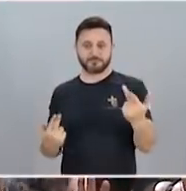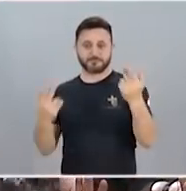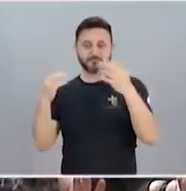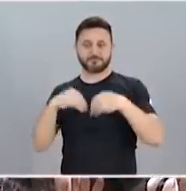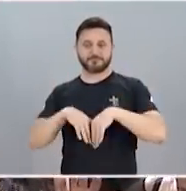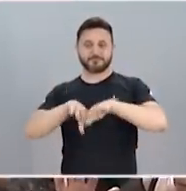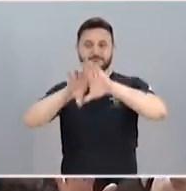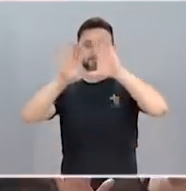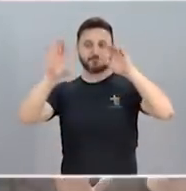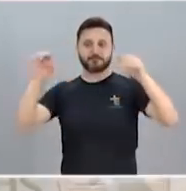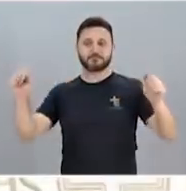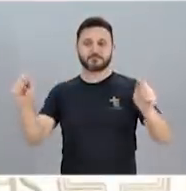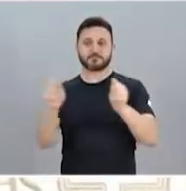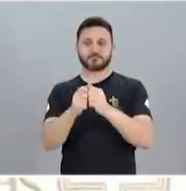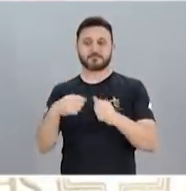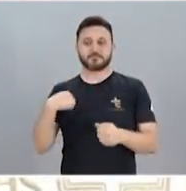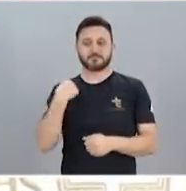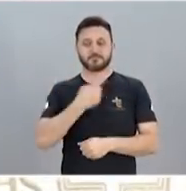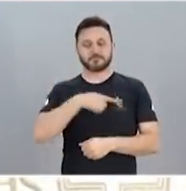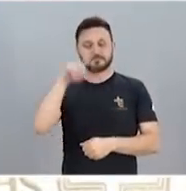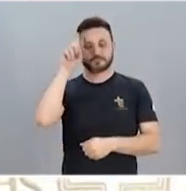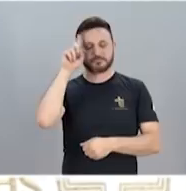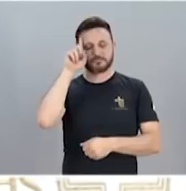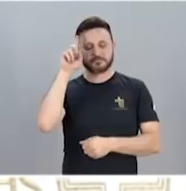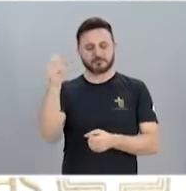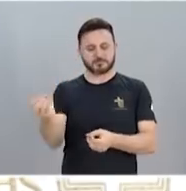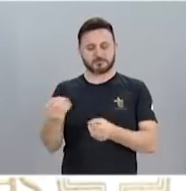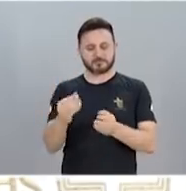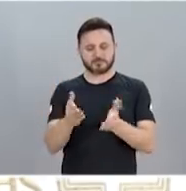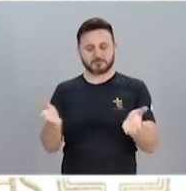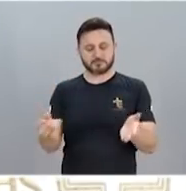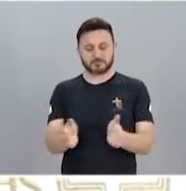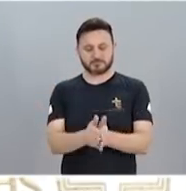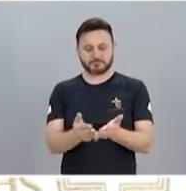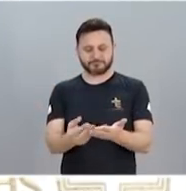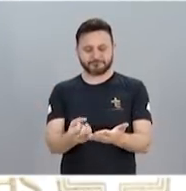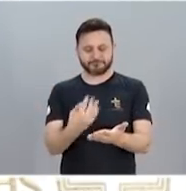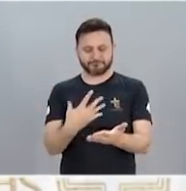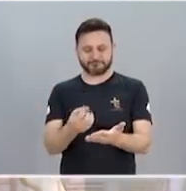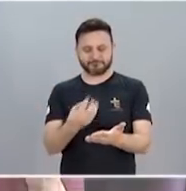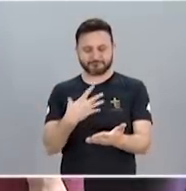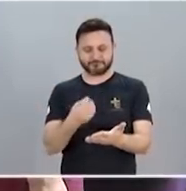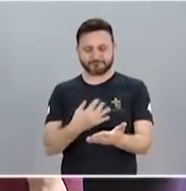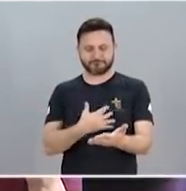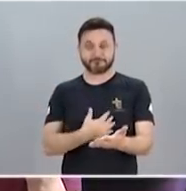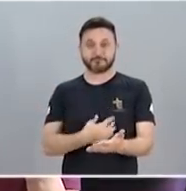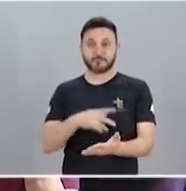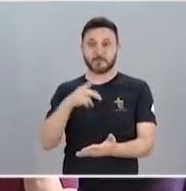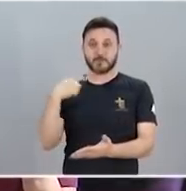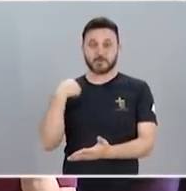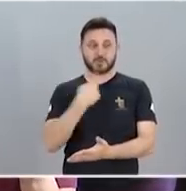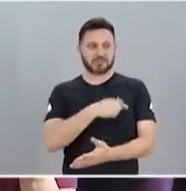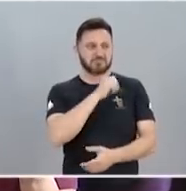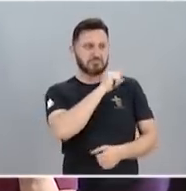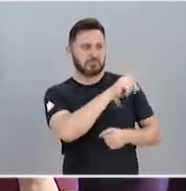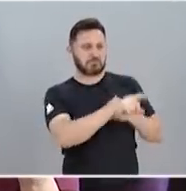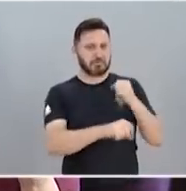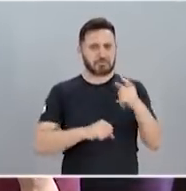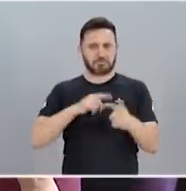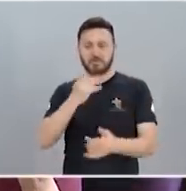terra como no céu. O pão nosso de cada dia nos dai hoje. Perdoai-nos as nossas